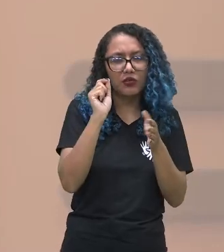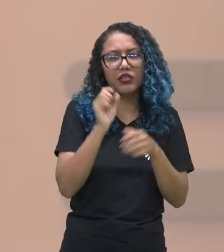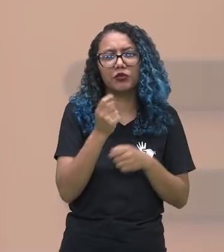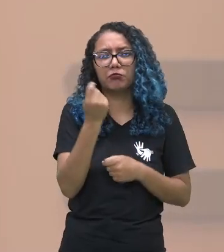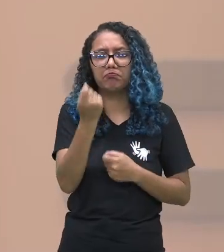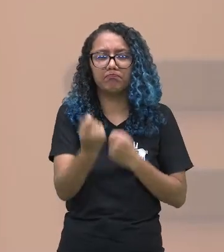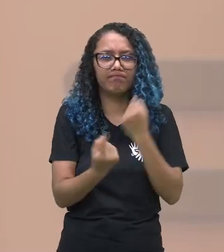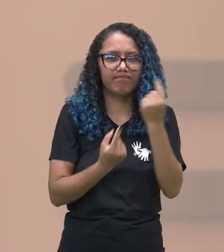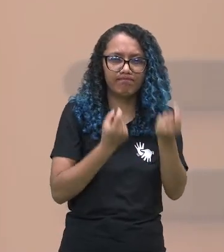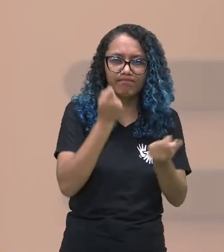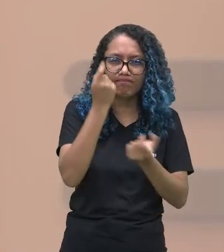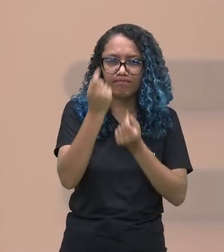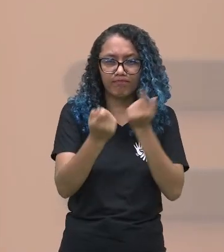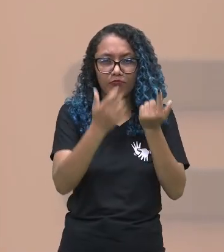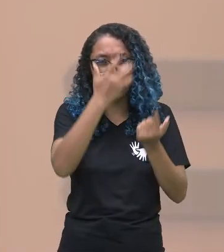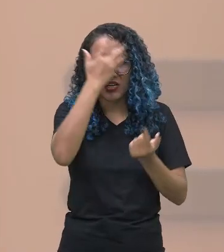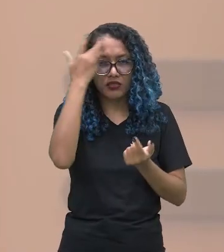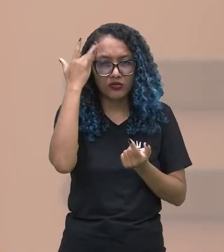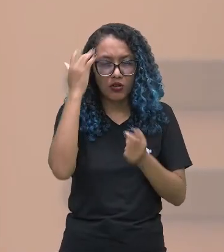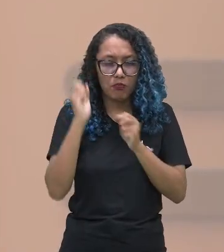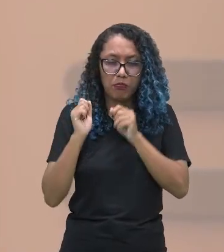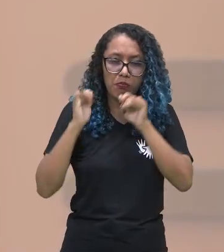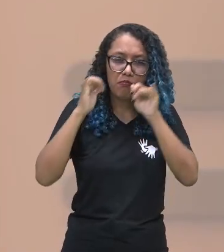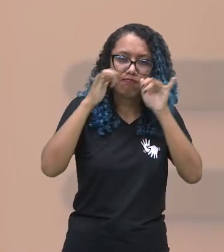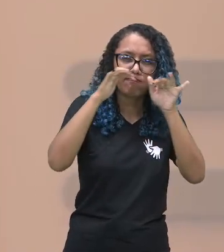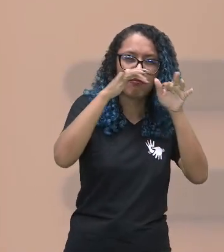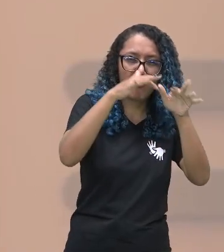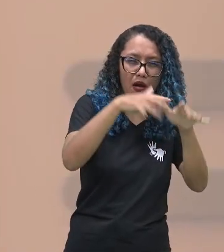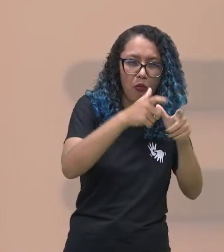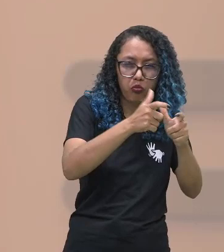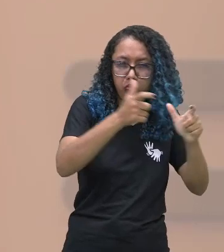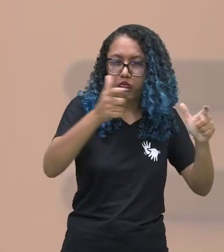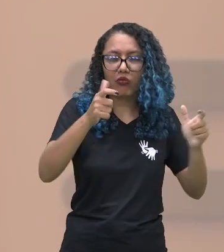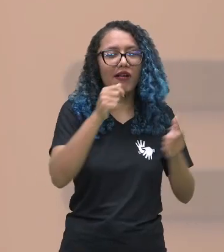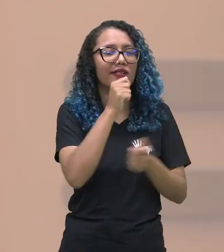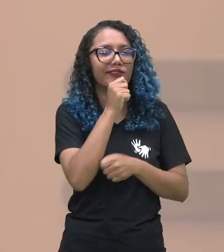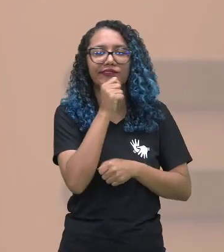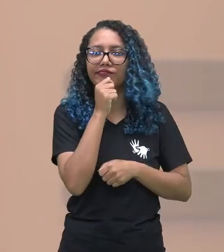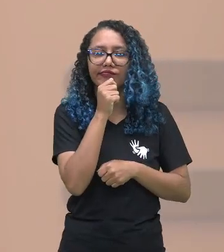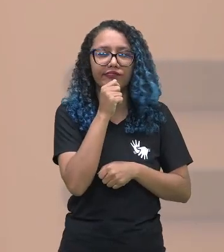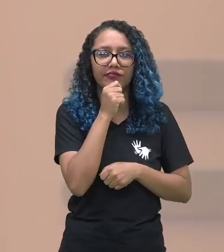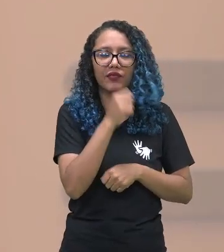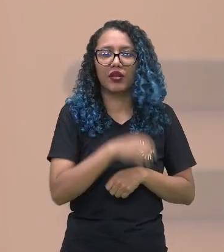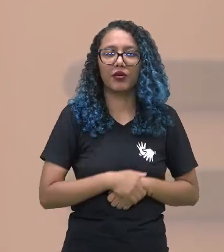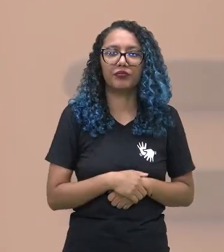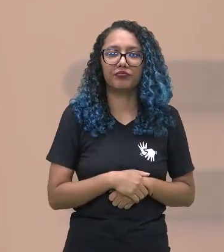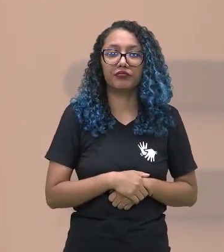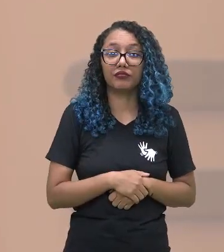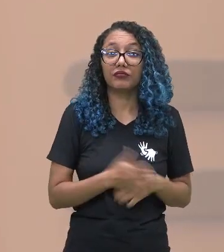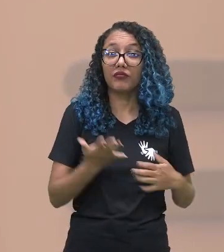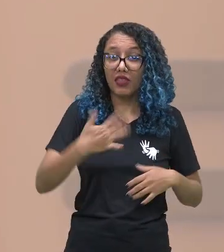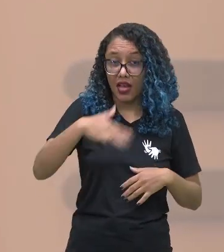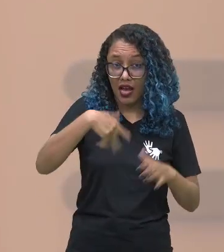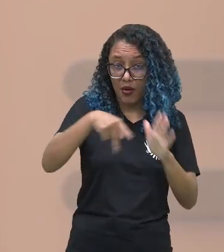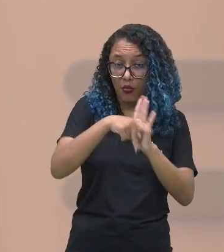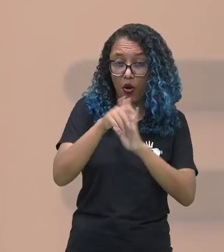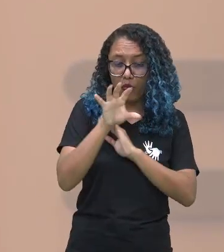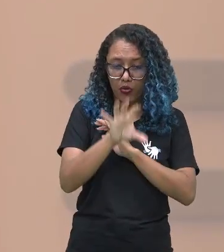poucas pessoas, não era povoado. O único lugar do Brasil que tinha uma